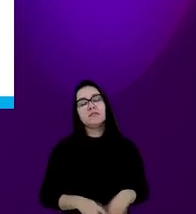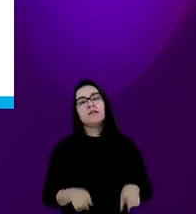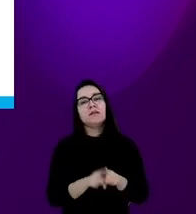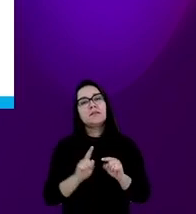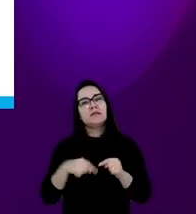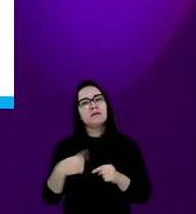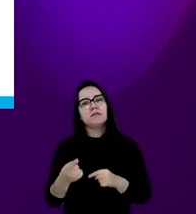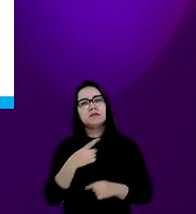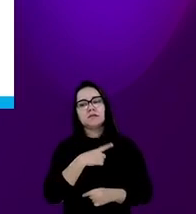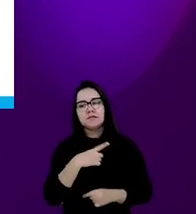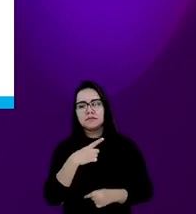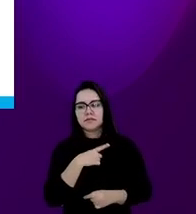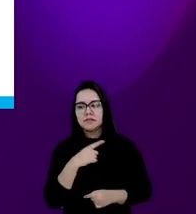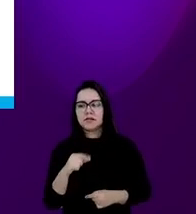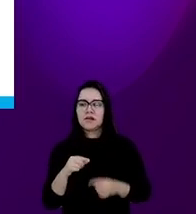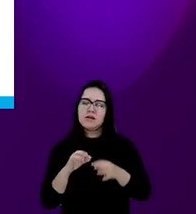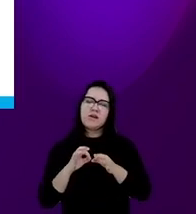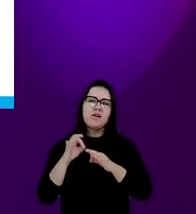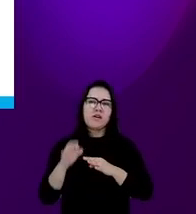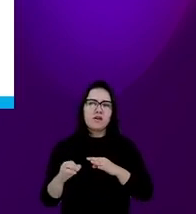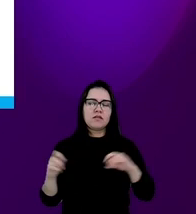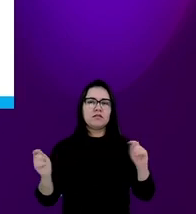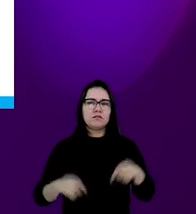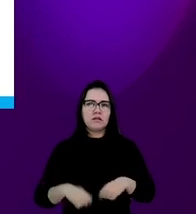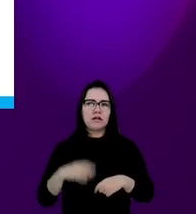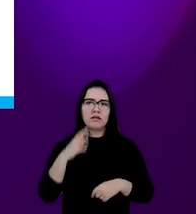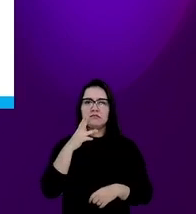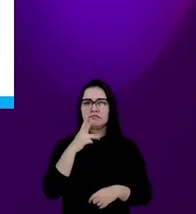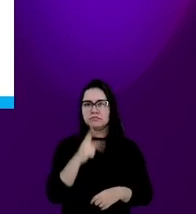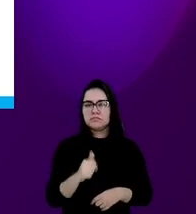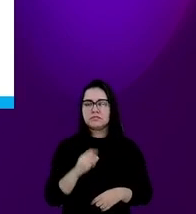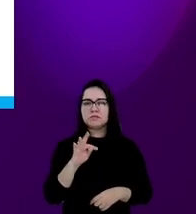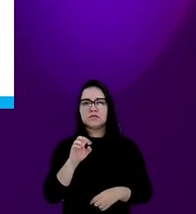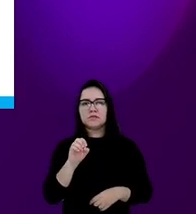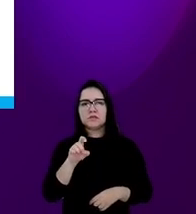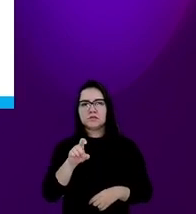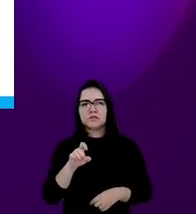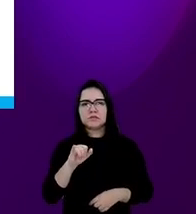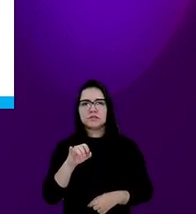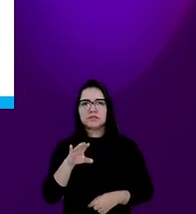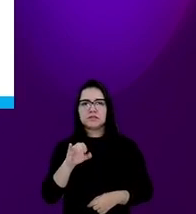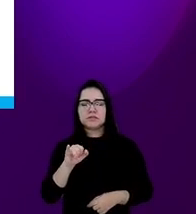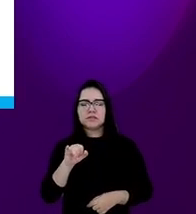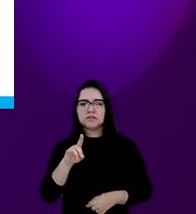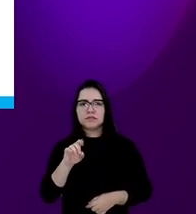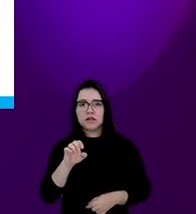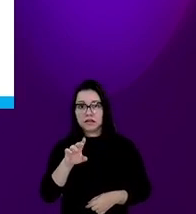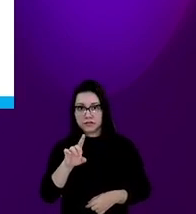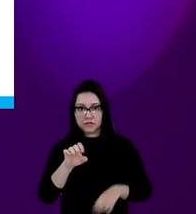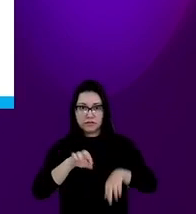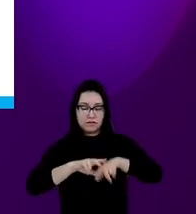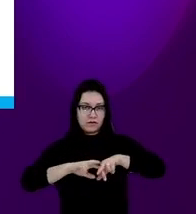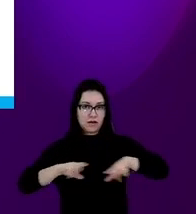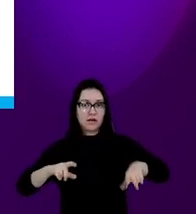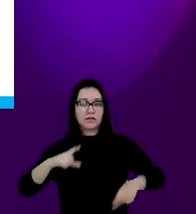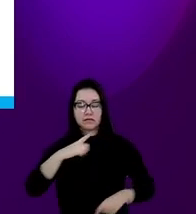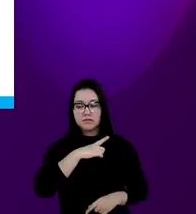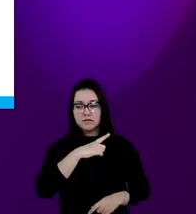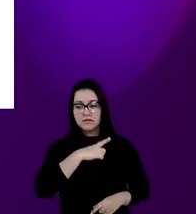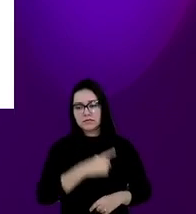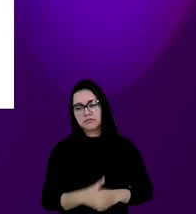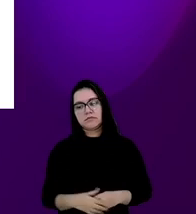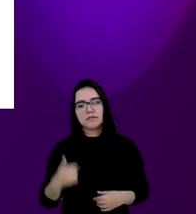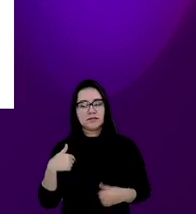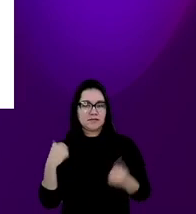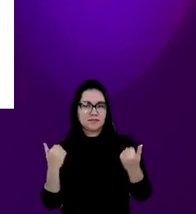as toxicidades a longo prazo, que são as toxicidades hematológicas, a aplasia de células B, a hipogama-globulinemia e, como eu